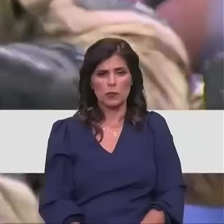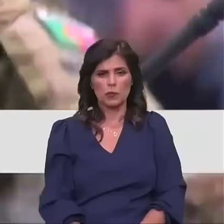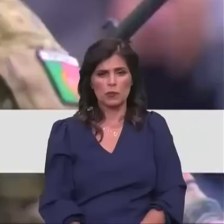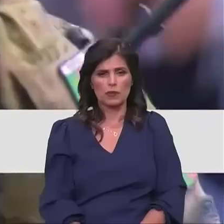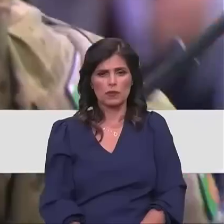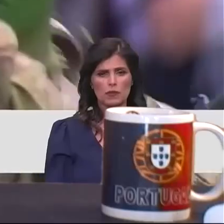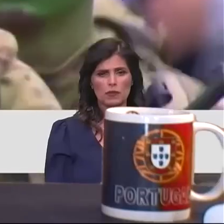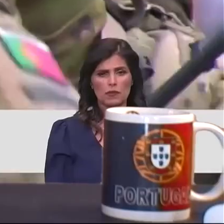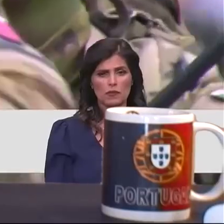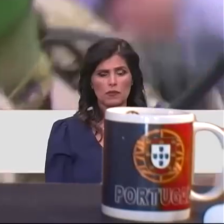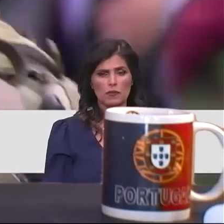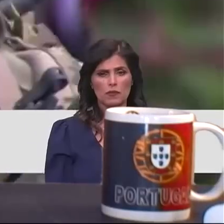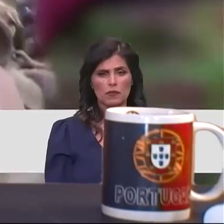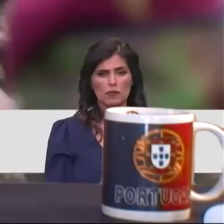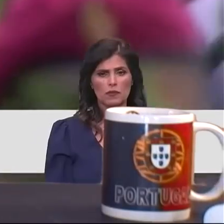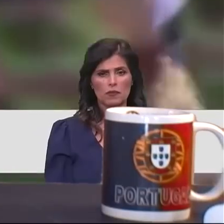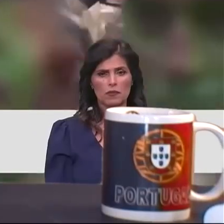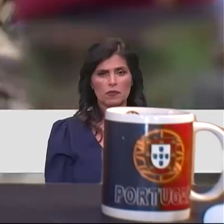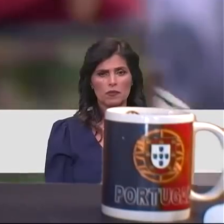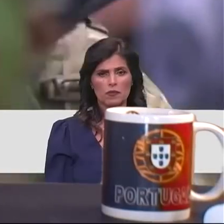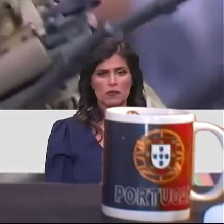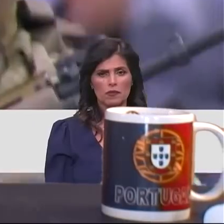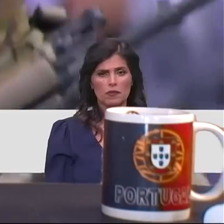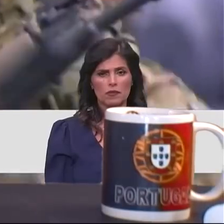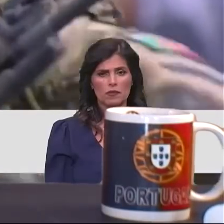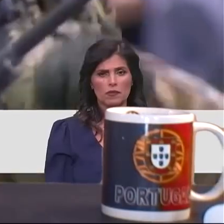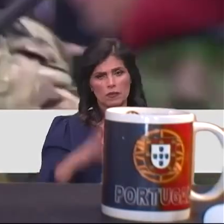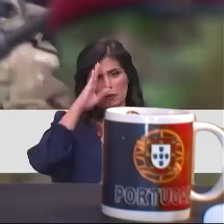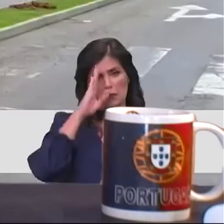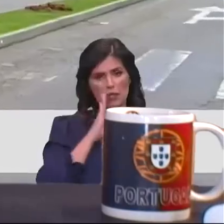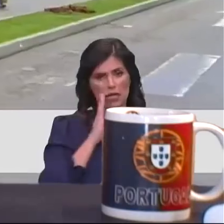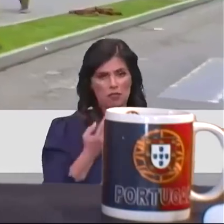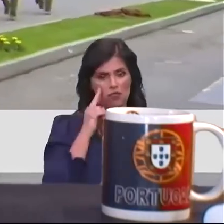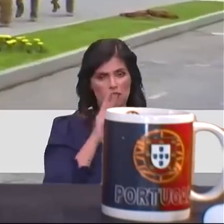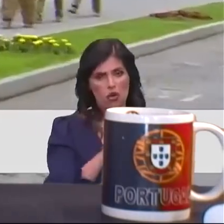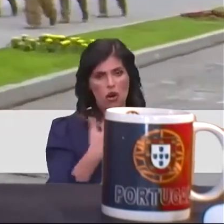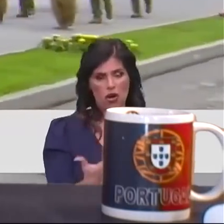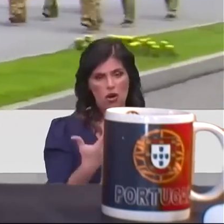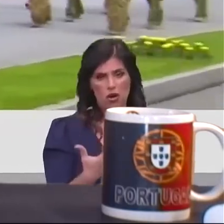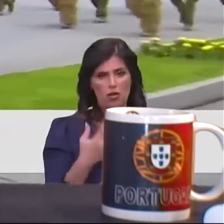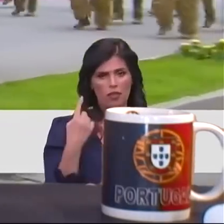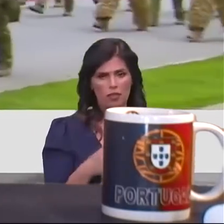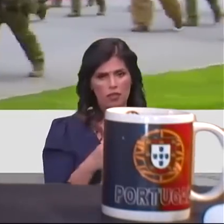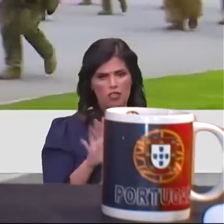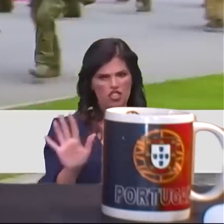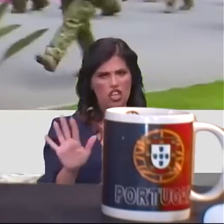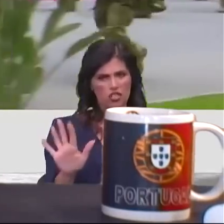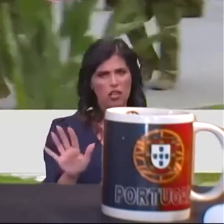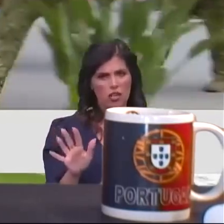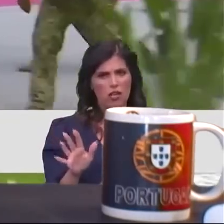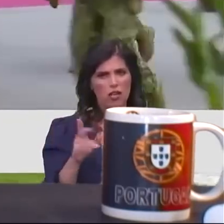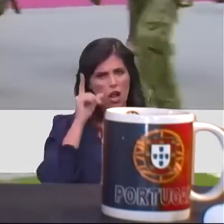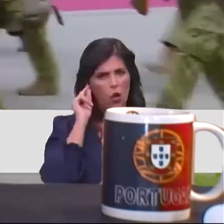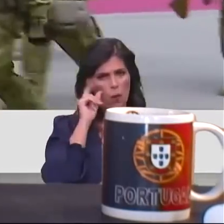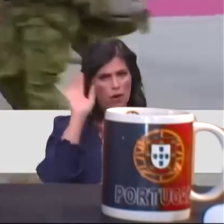Ramos ficar do outro nós não temos nada nem para o exército nem para a Marinha e nem para a aviação não sei como